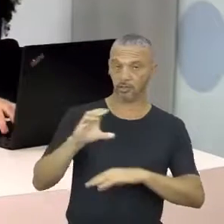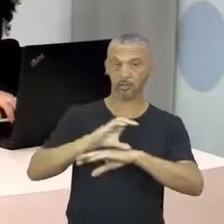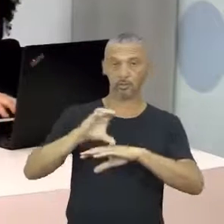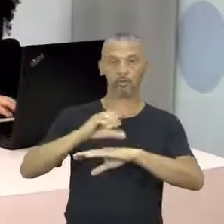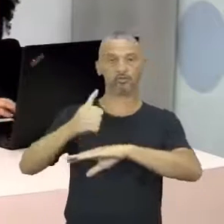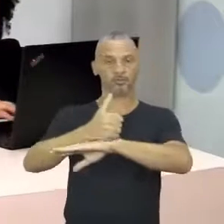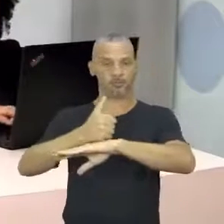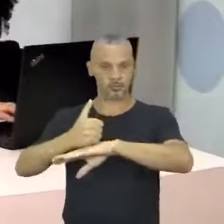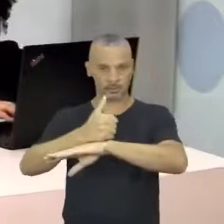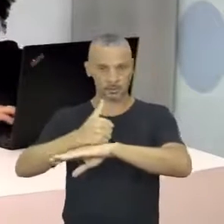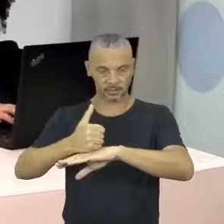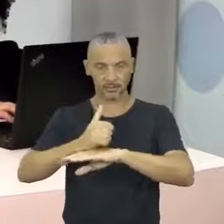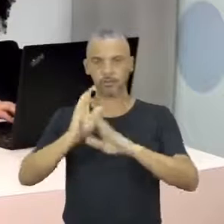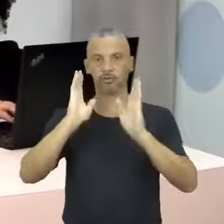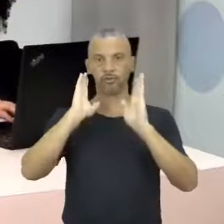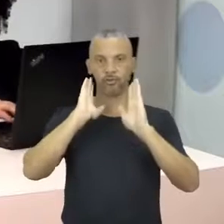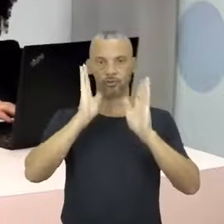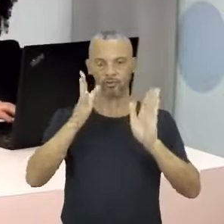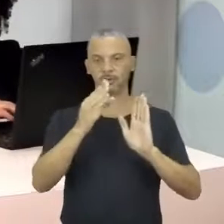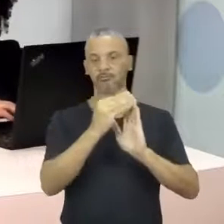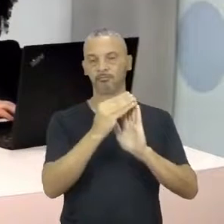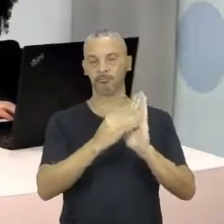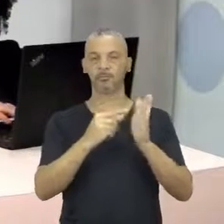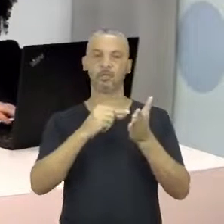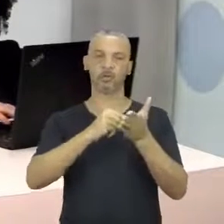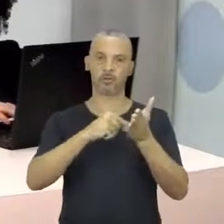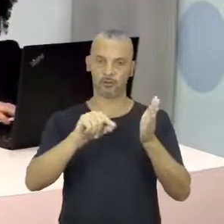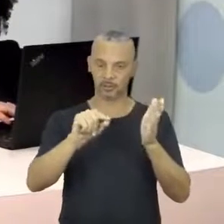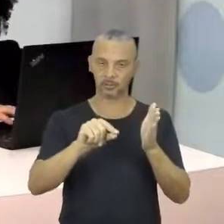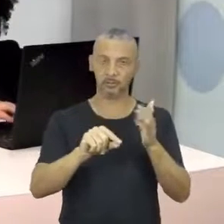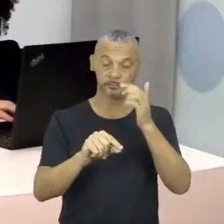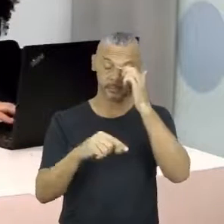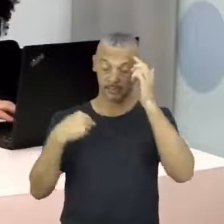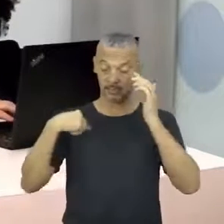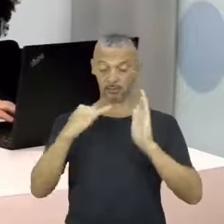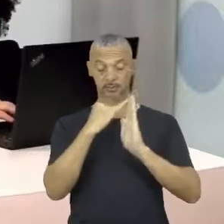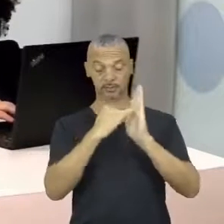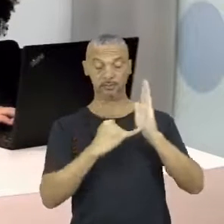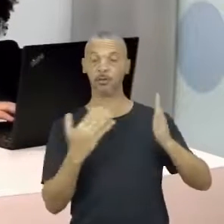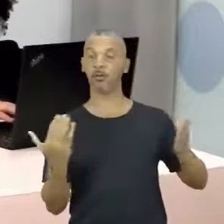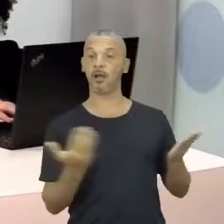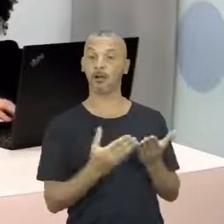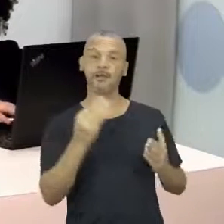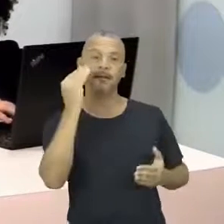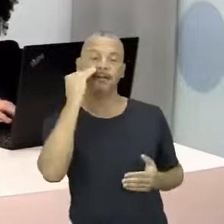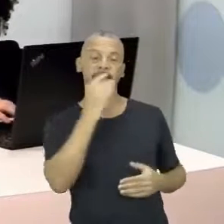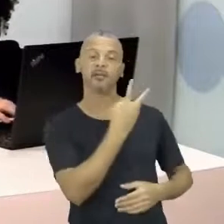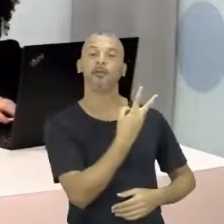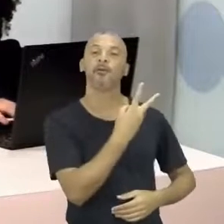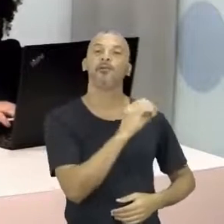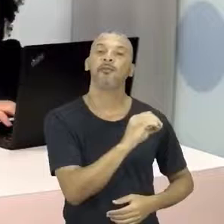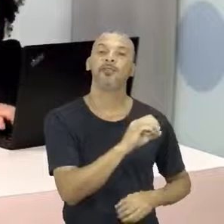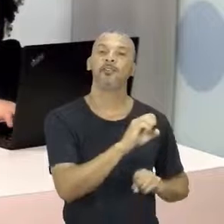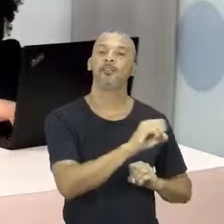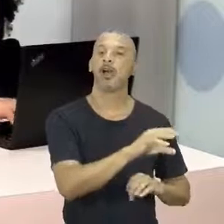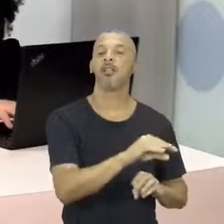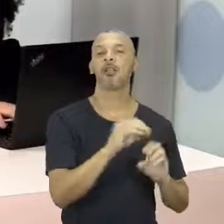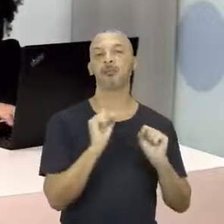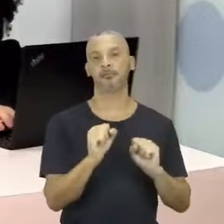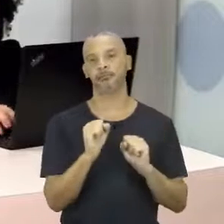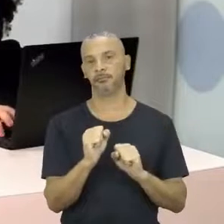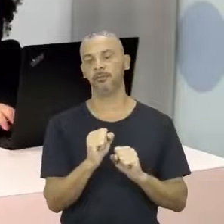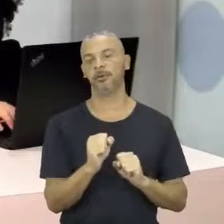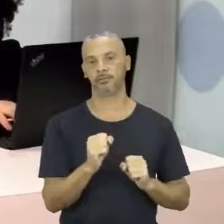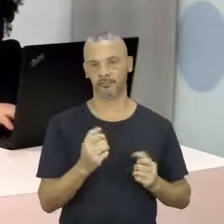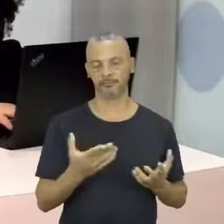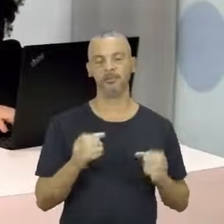já estou com o vínculo aberto já tenho o meu contrato, eu faço a inscrição agora e pego mais 20 aulas. Eu posso pegar, entendeu? Na regular?